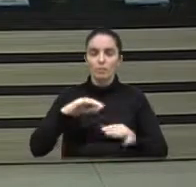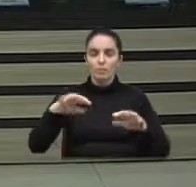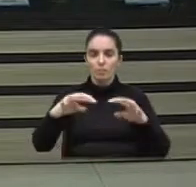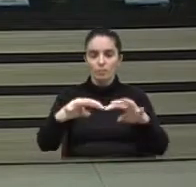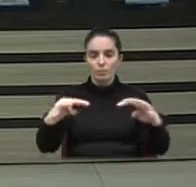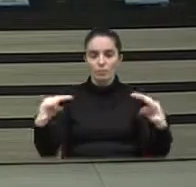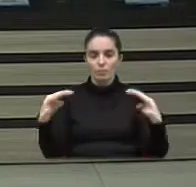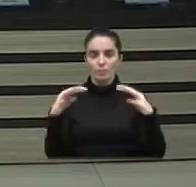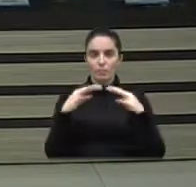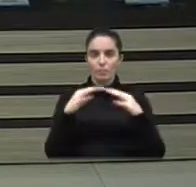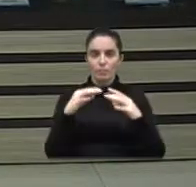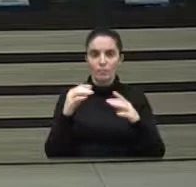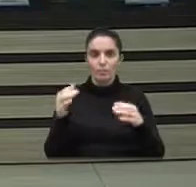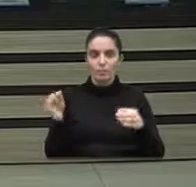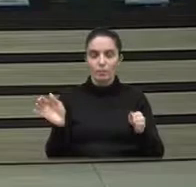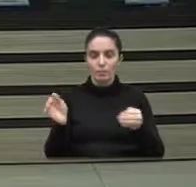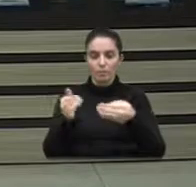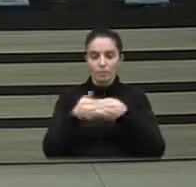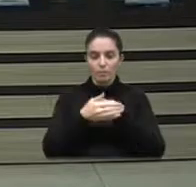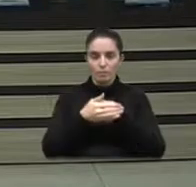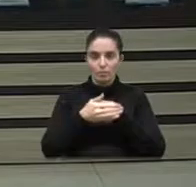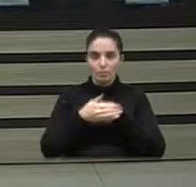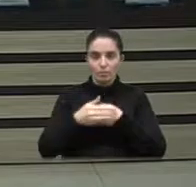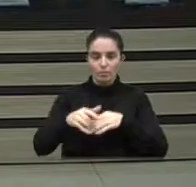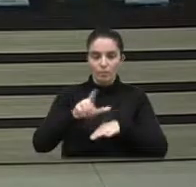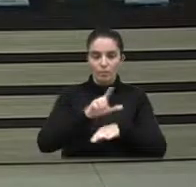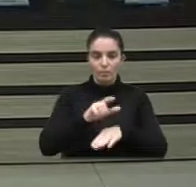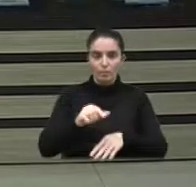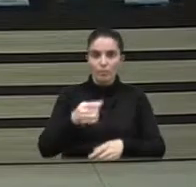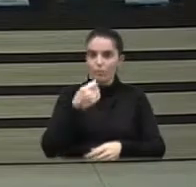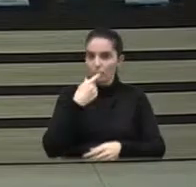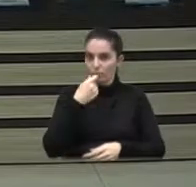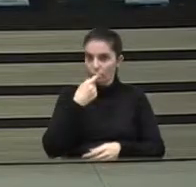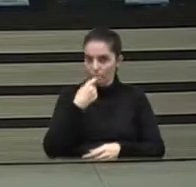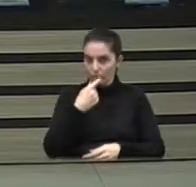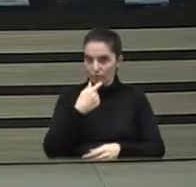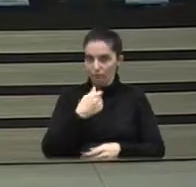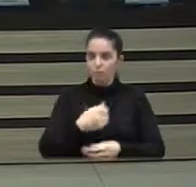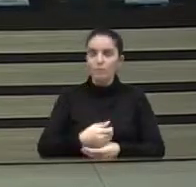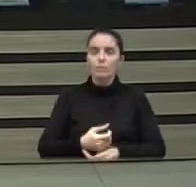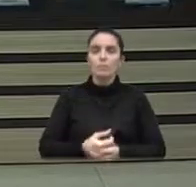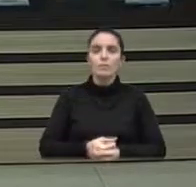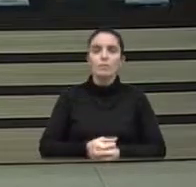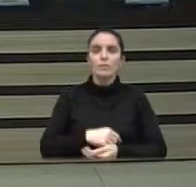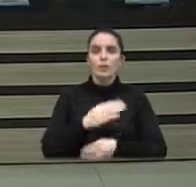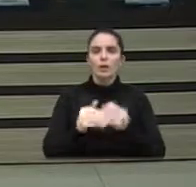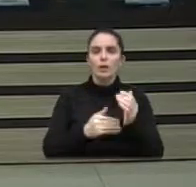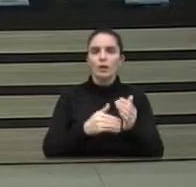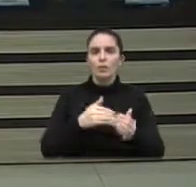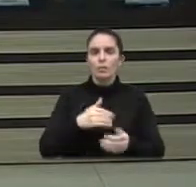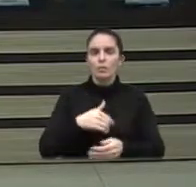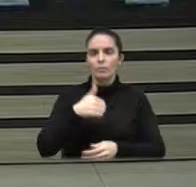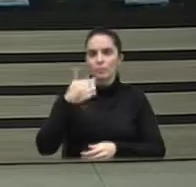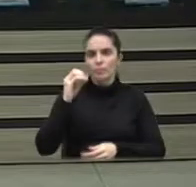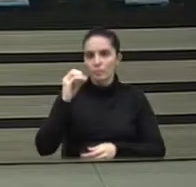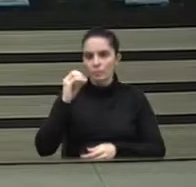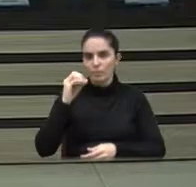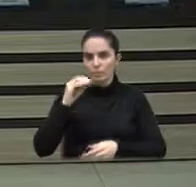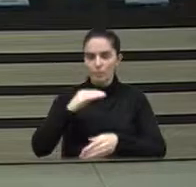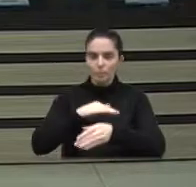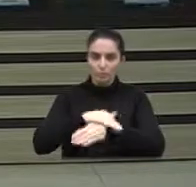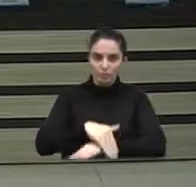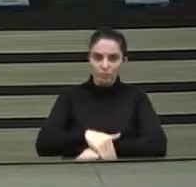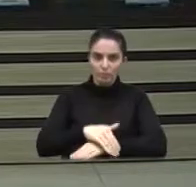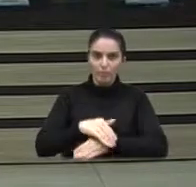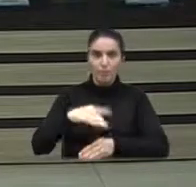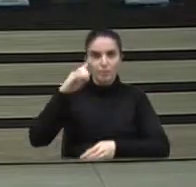fechamento das farmácias, das 6h30 da tarde às 10 da noite. A Comissão da Saúde já estamos à frente, dia 4